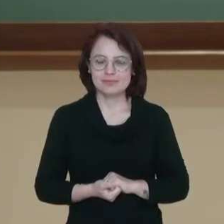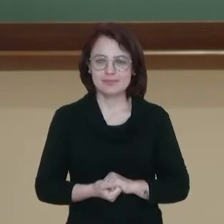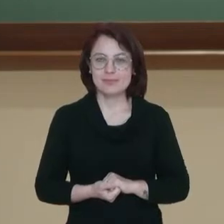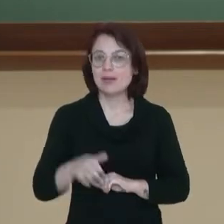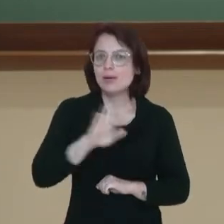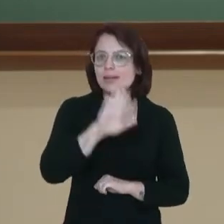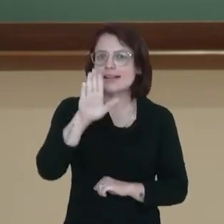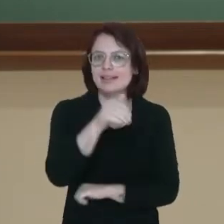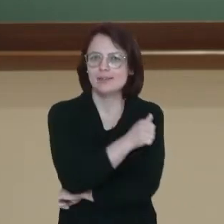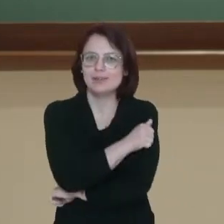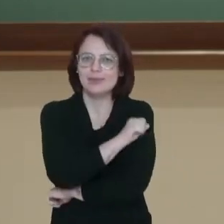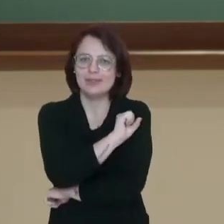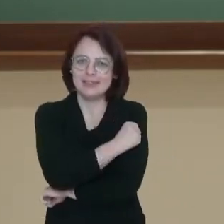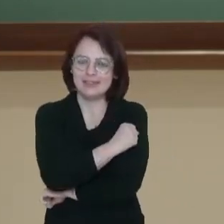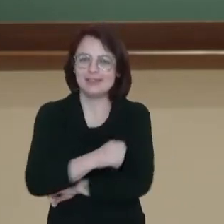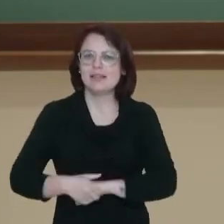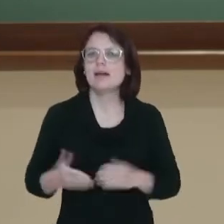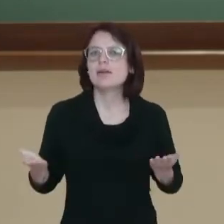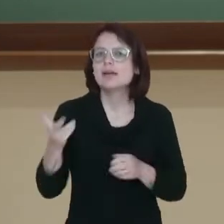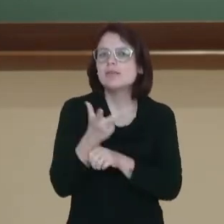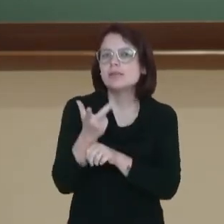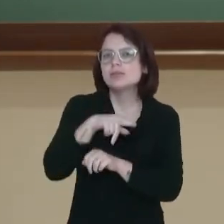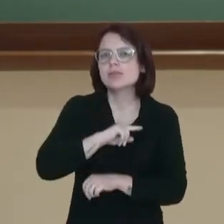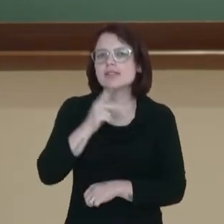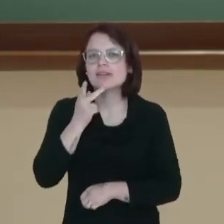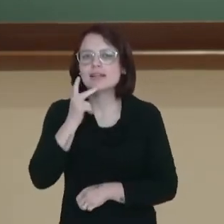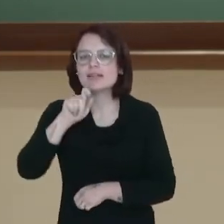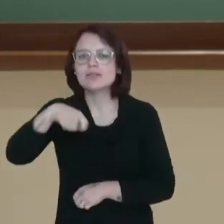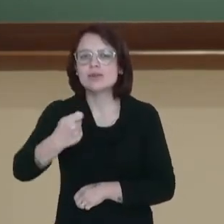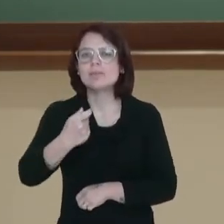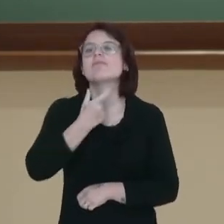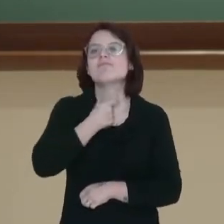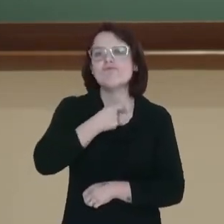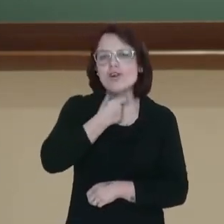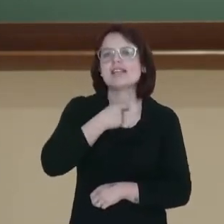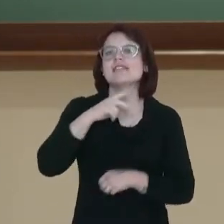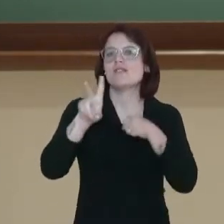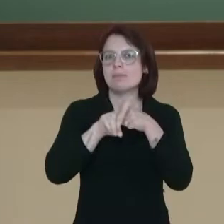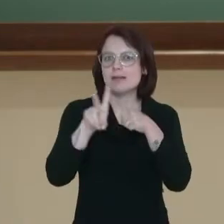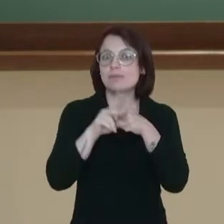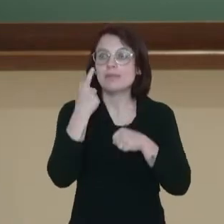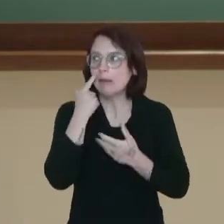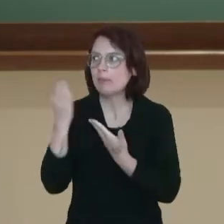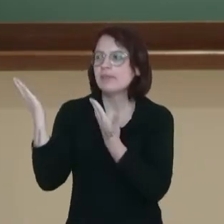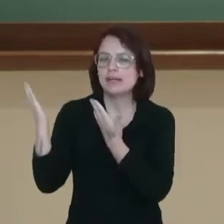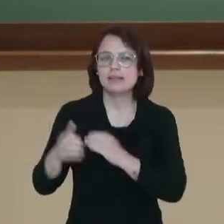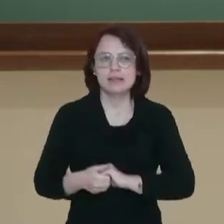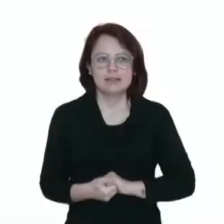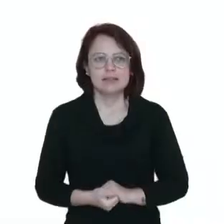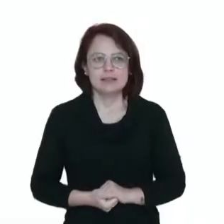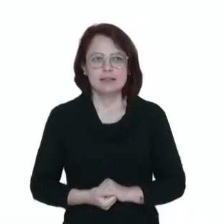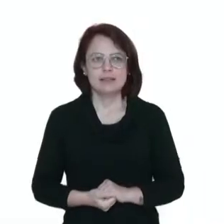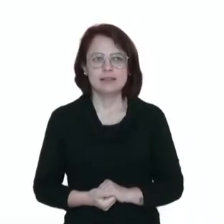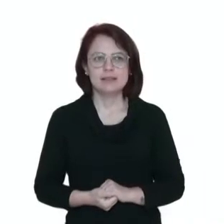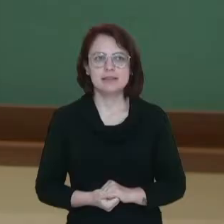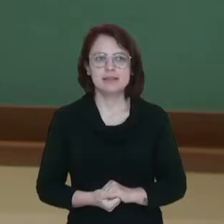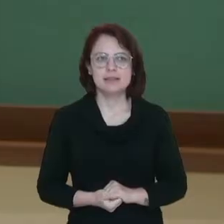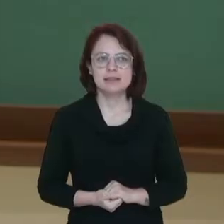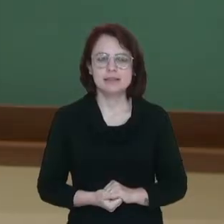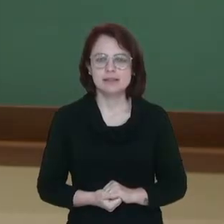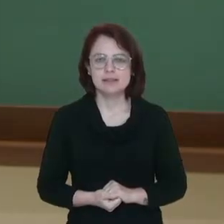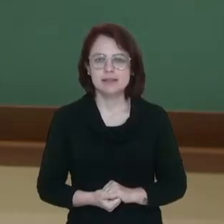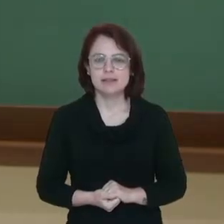Olá, estudantes do 8º ano. Nesse vídeo vamos falar sobre vozes verbais. Acompanhem comigo.